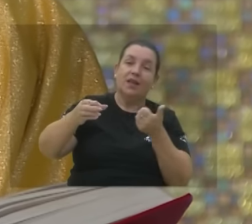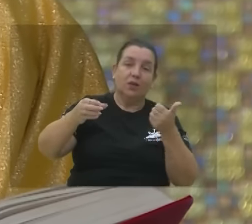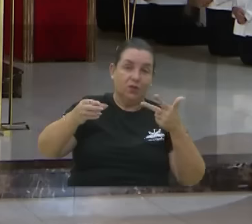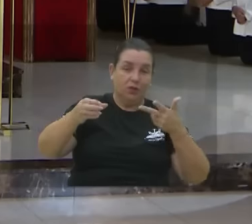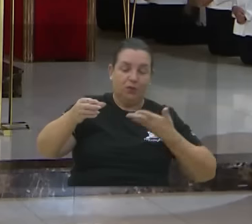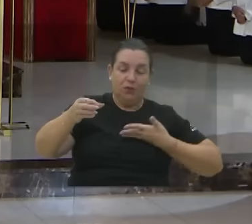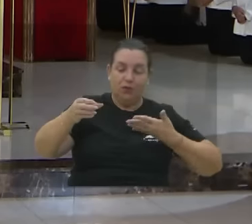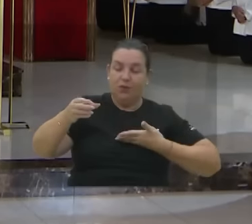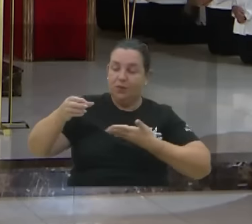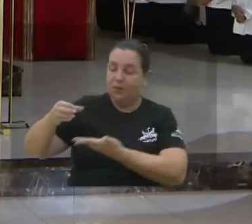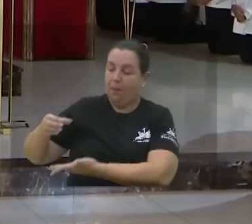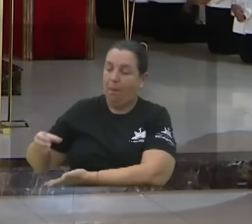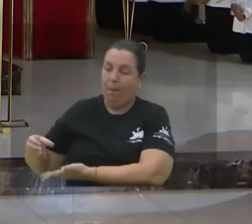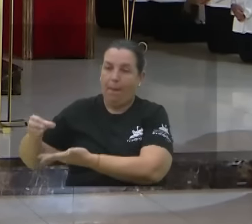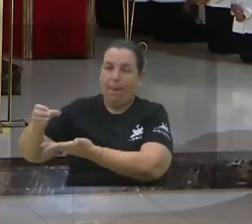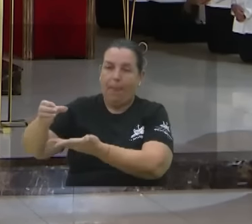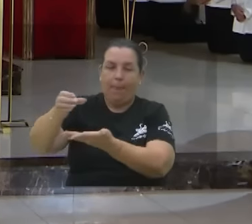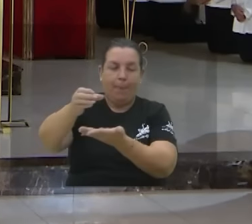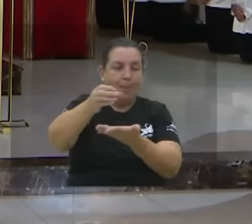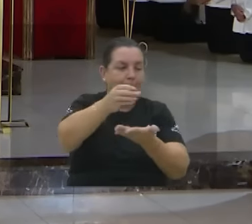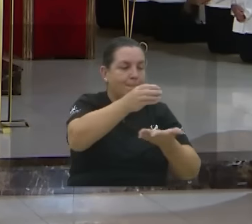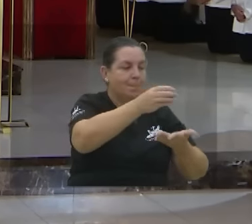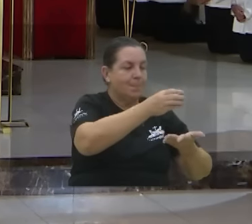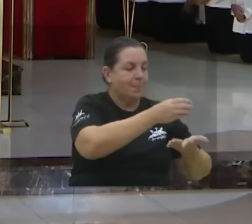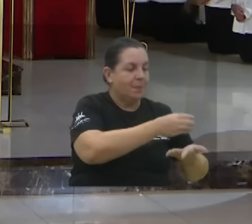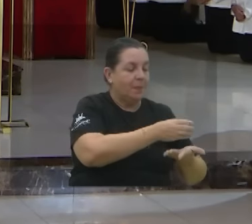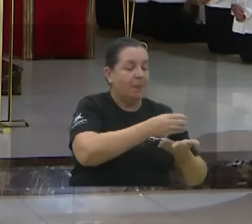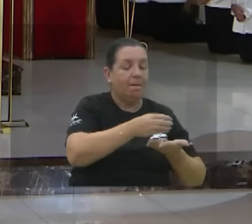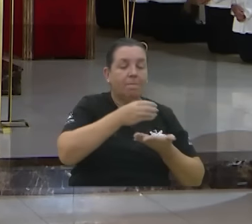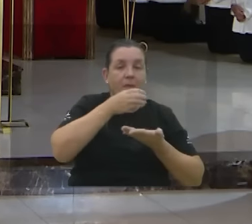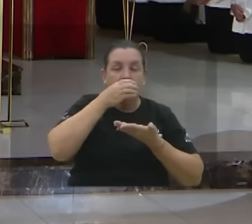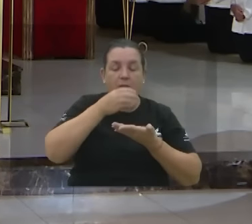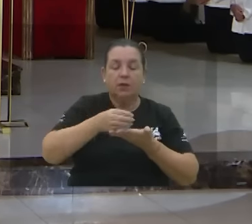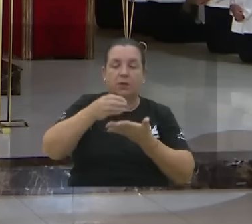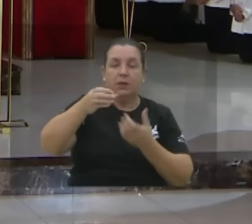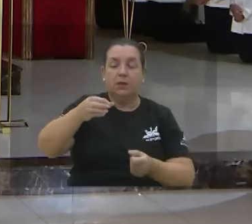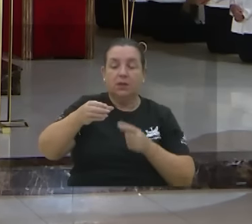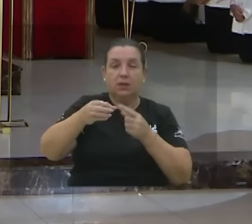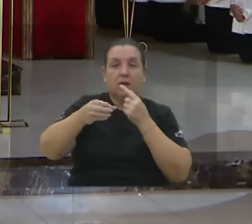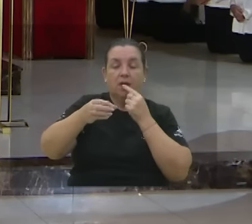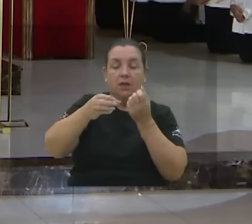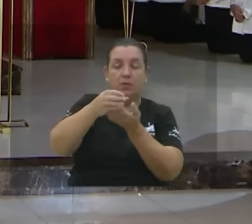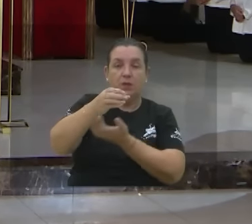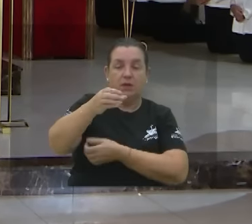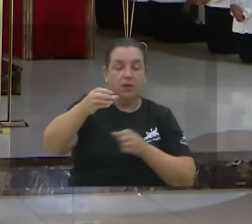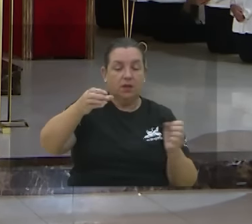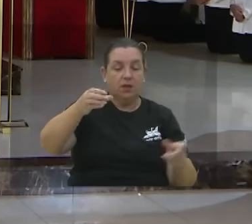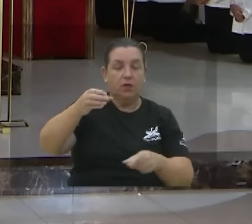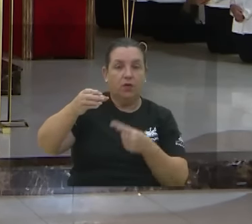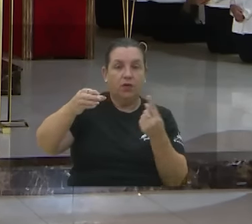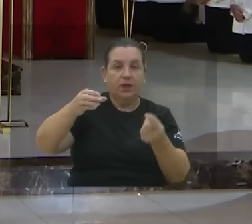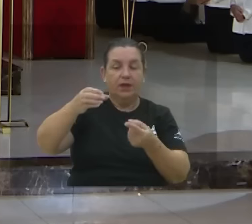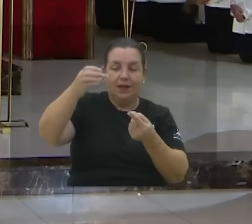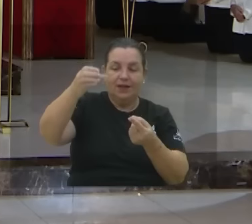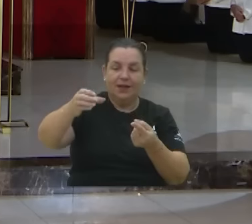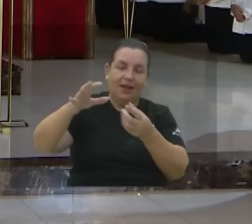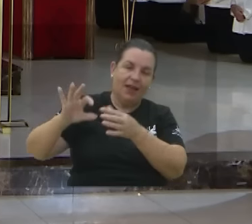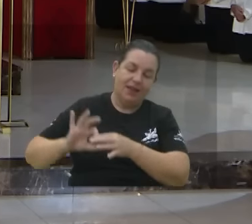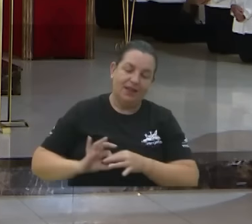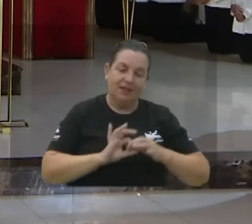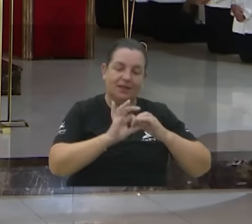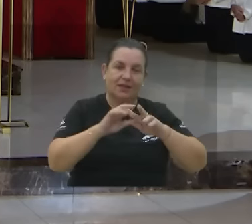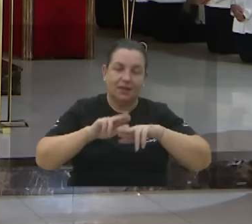seus discípulos, dizendo: tomai todos e bebei. Este é o cálice do meu sangue, o sangue da nova e eterna